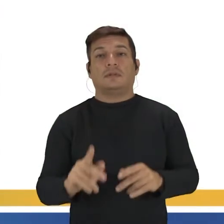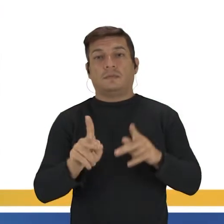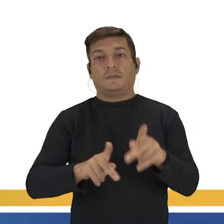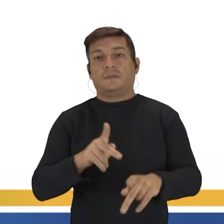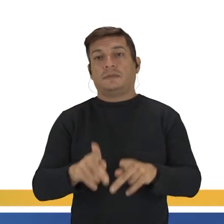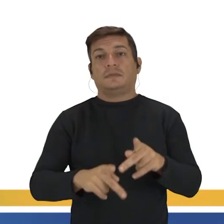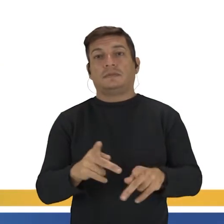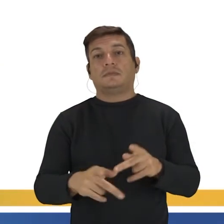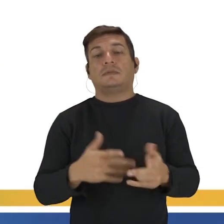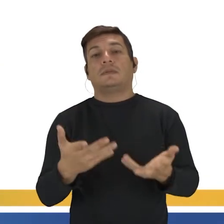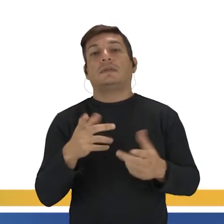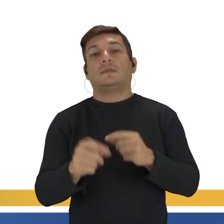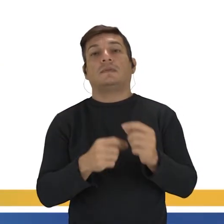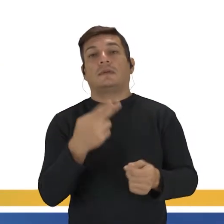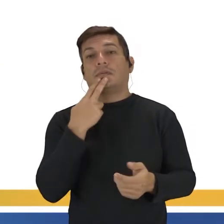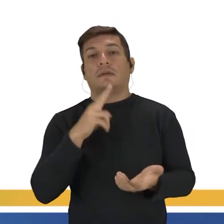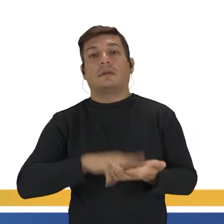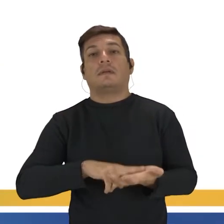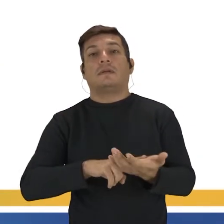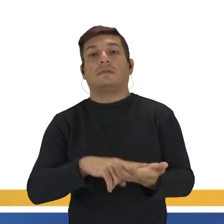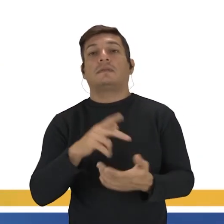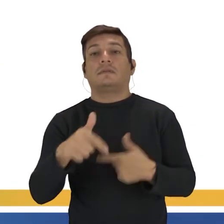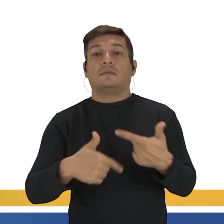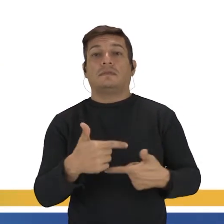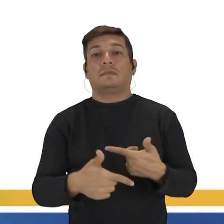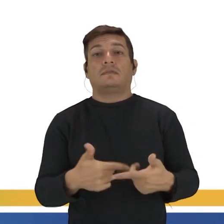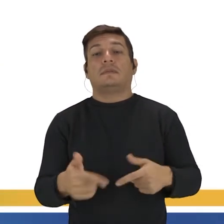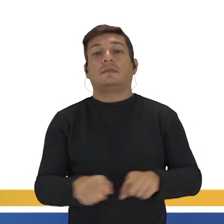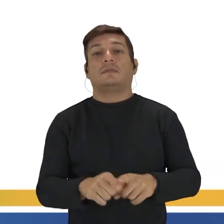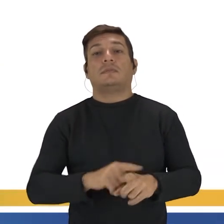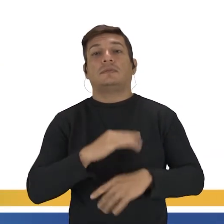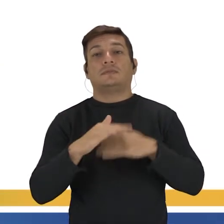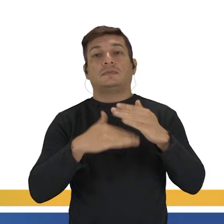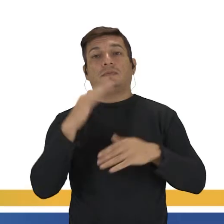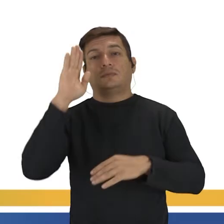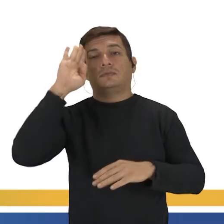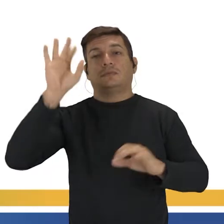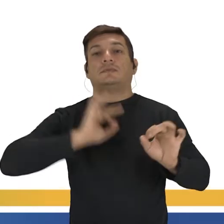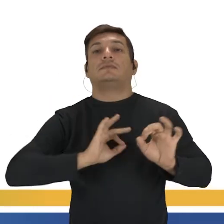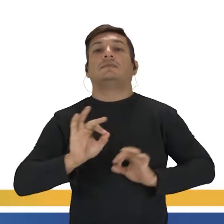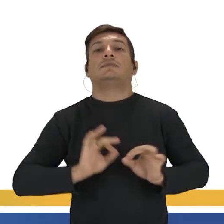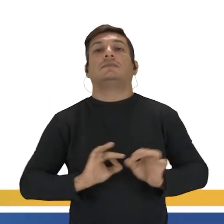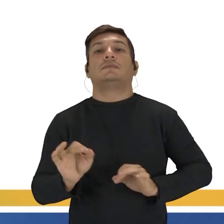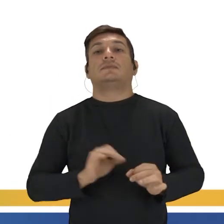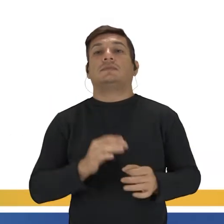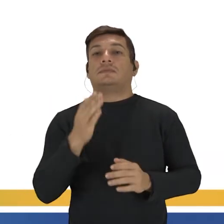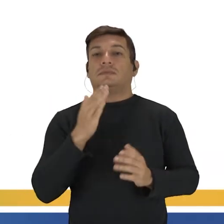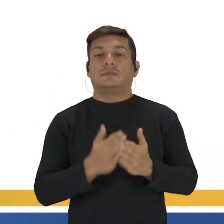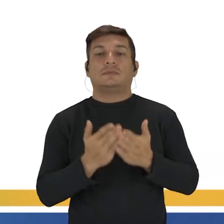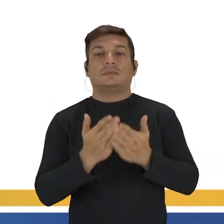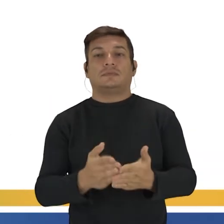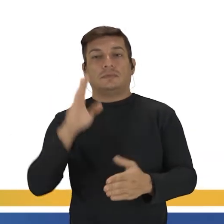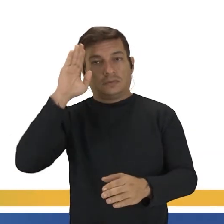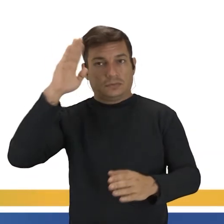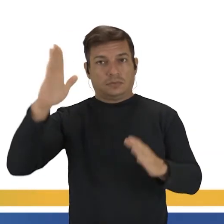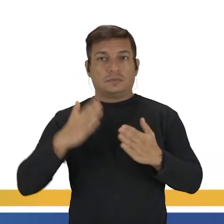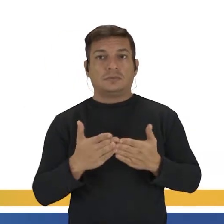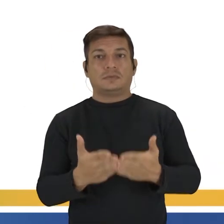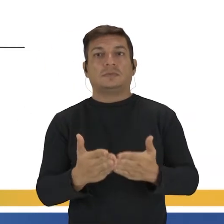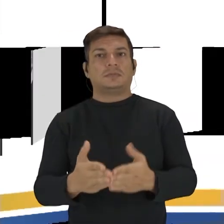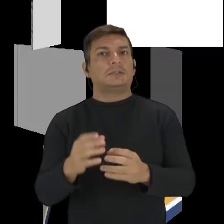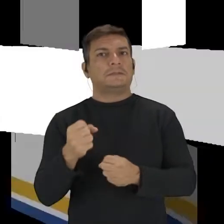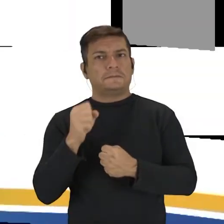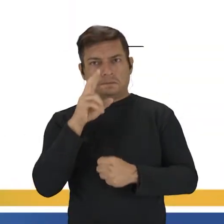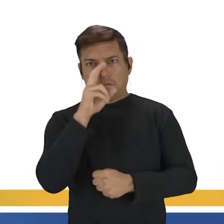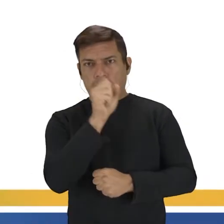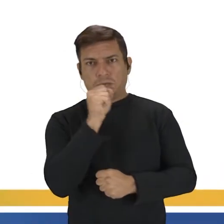população. Então, ela cria a Carta do Trabalho e desenvolveu um exército e uma marinha aí bastante